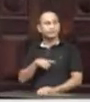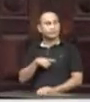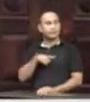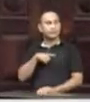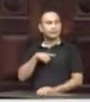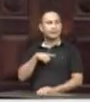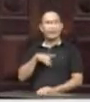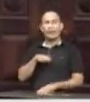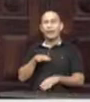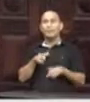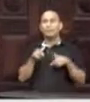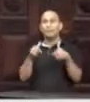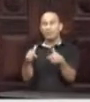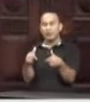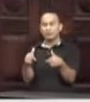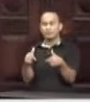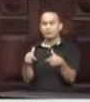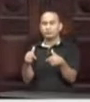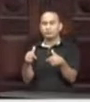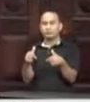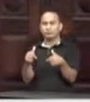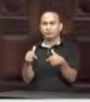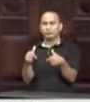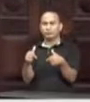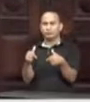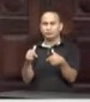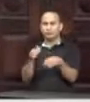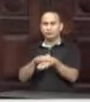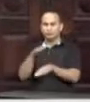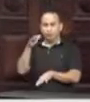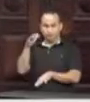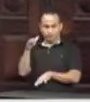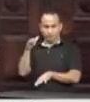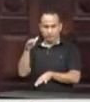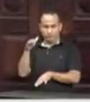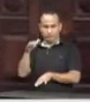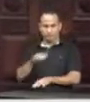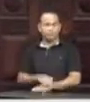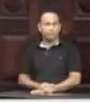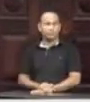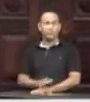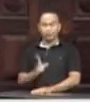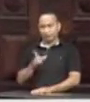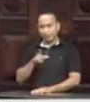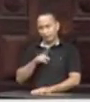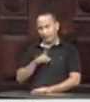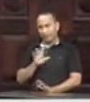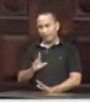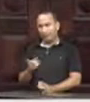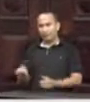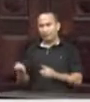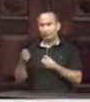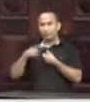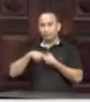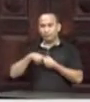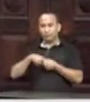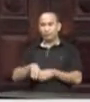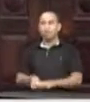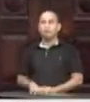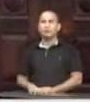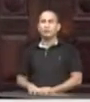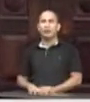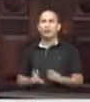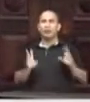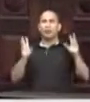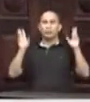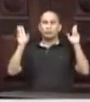mais leoa aqui dentro do que nós já somos. Mas voltando à